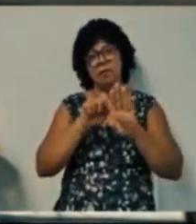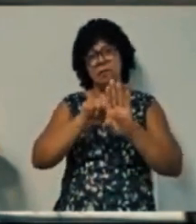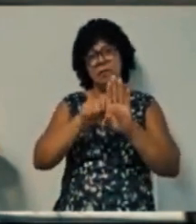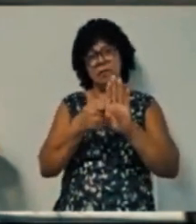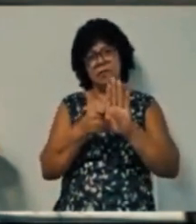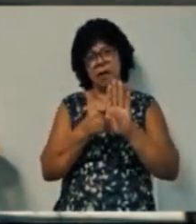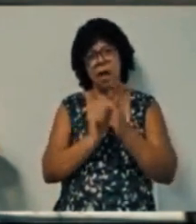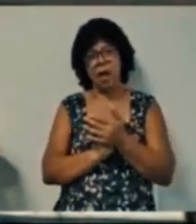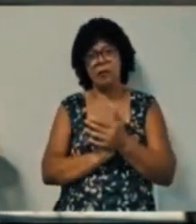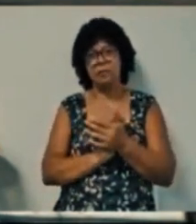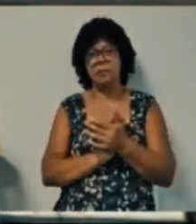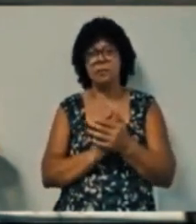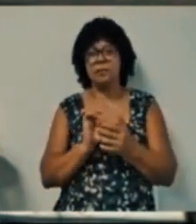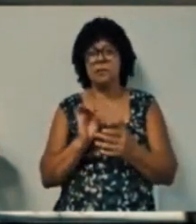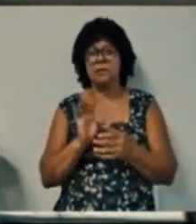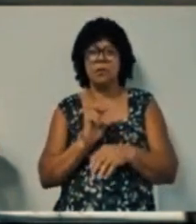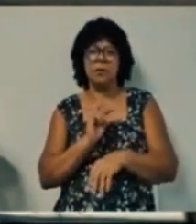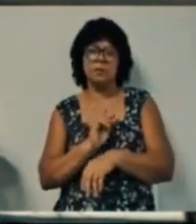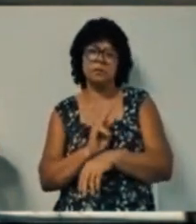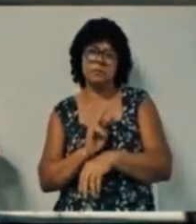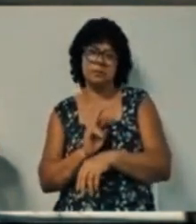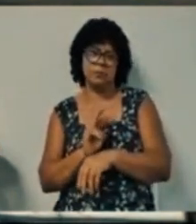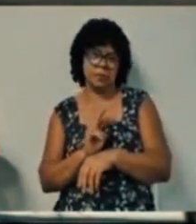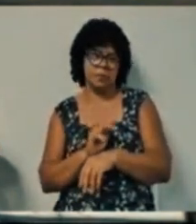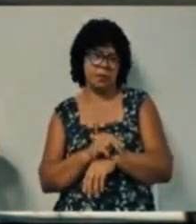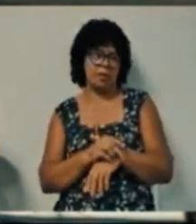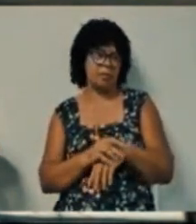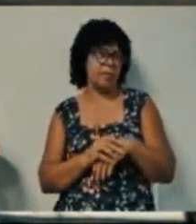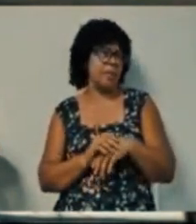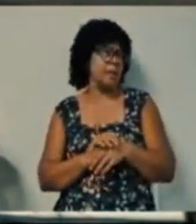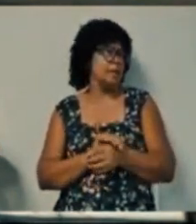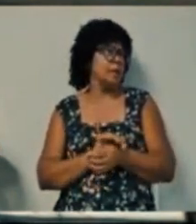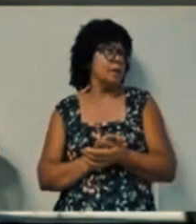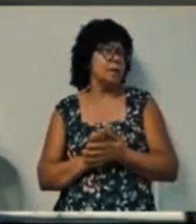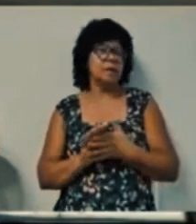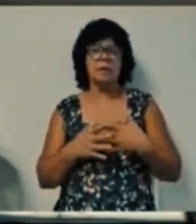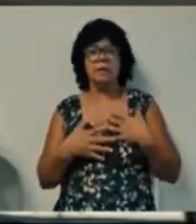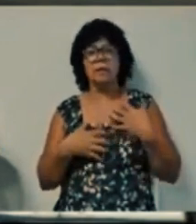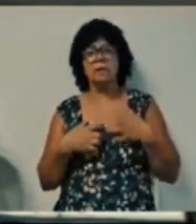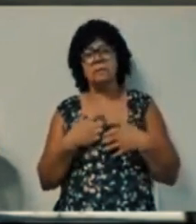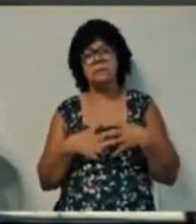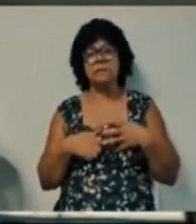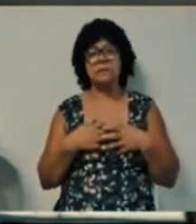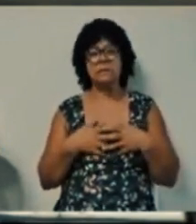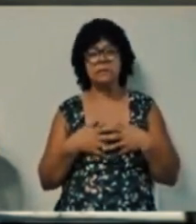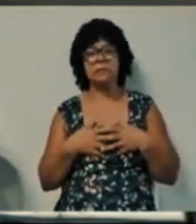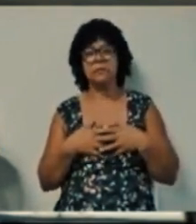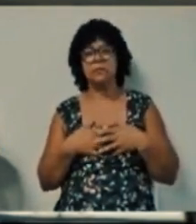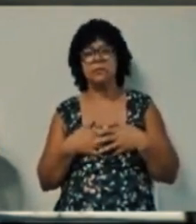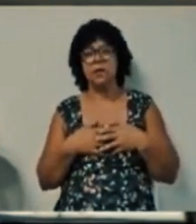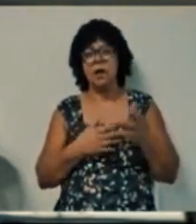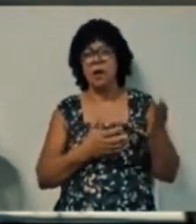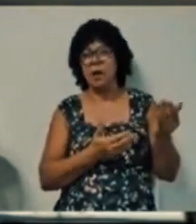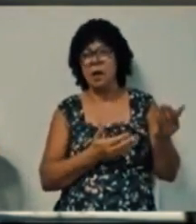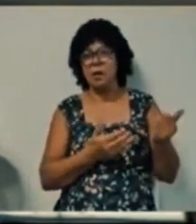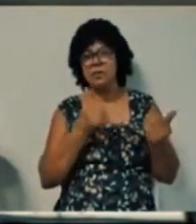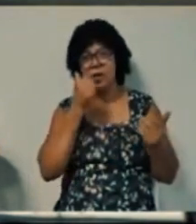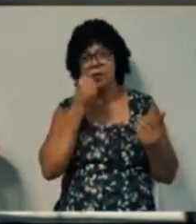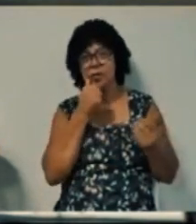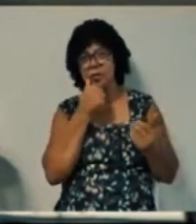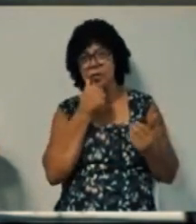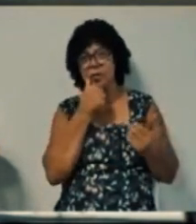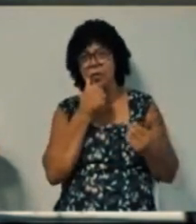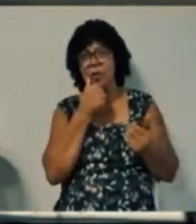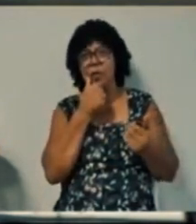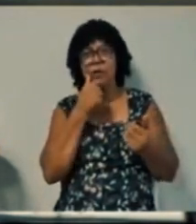cuidar, para recuperar-se. E naquela angústia, ela se lembrou que ela foi na